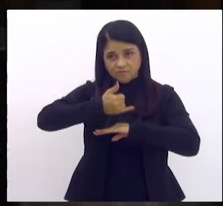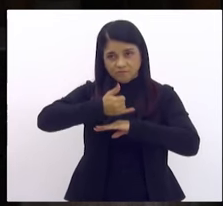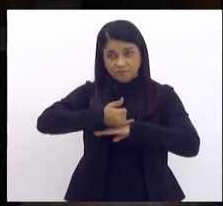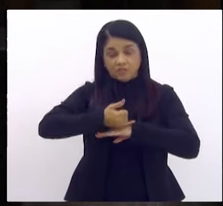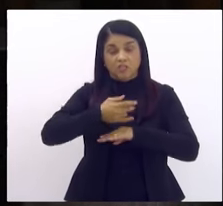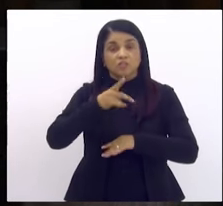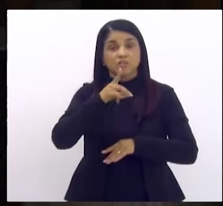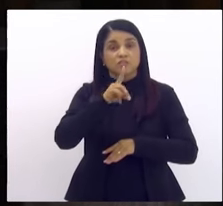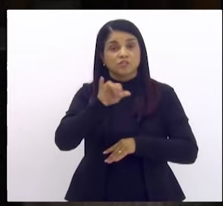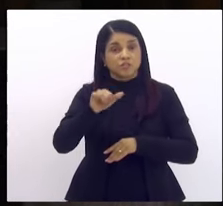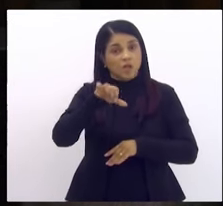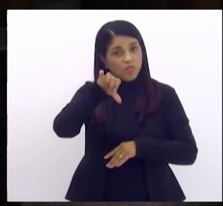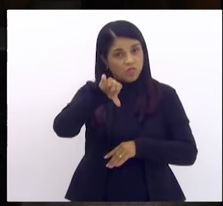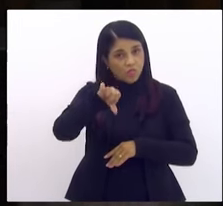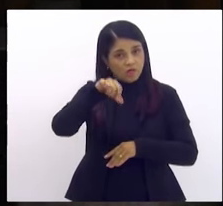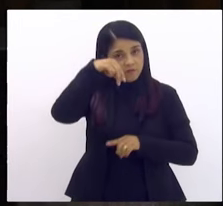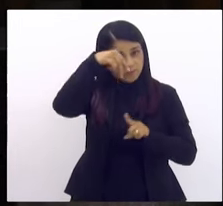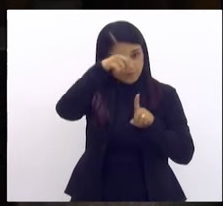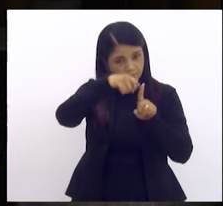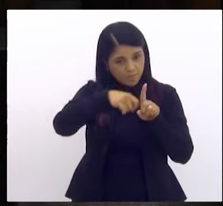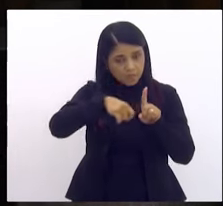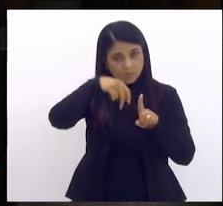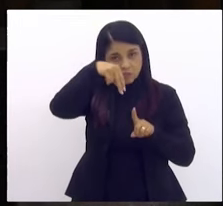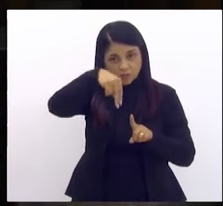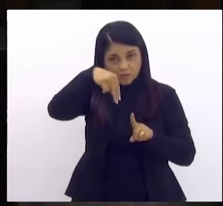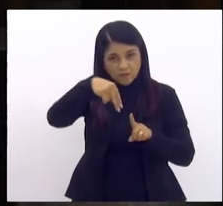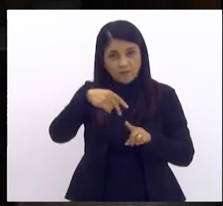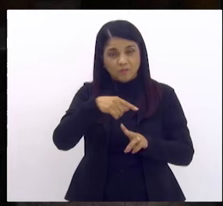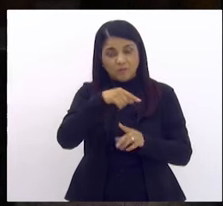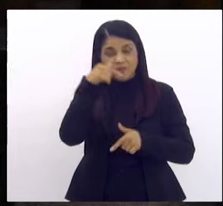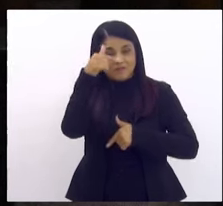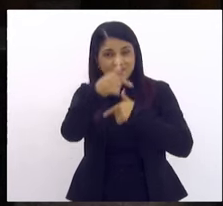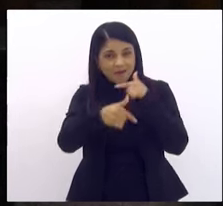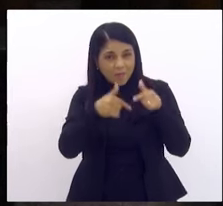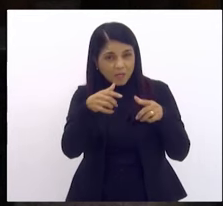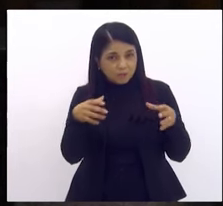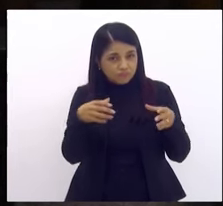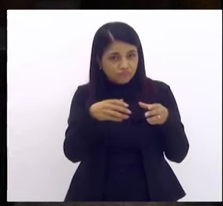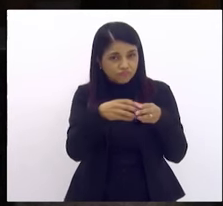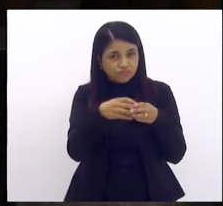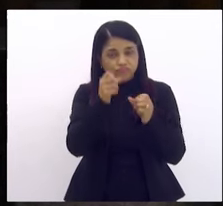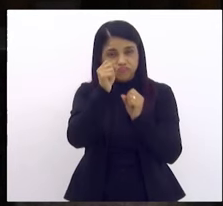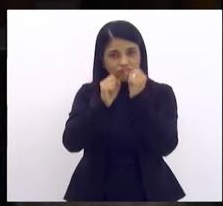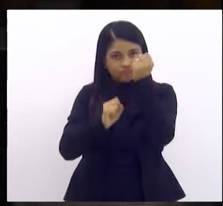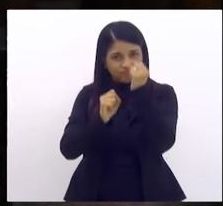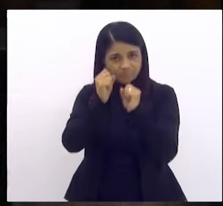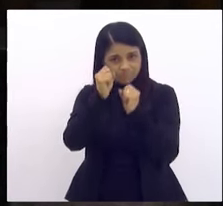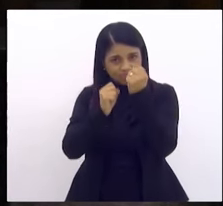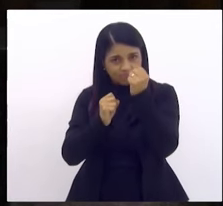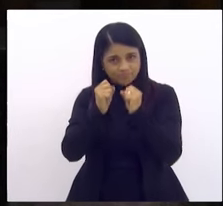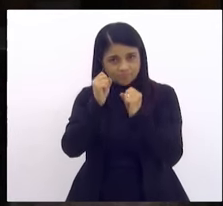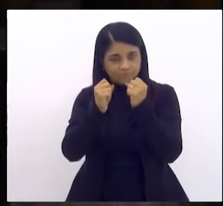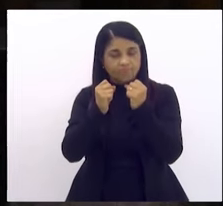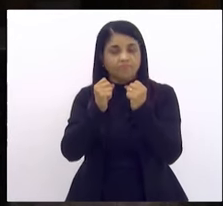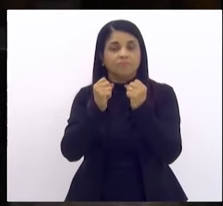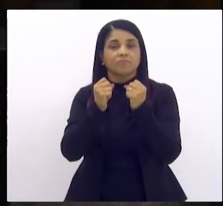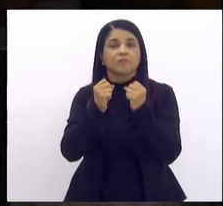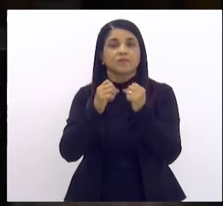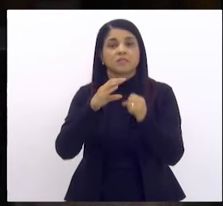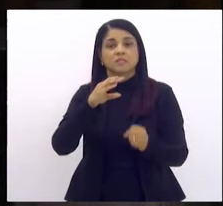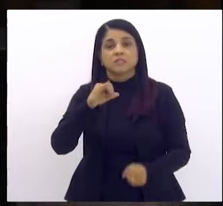este em que trabalhadores da Companhia Siderúrgica Nacional, a